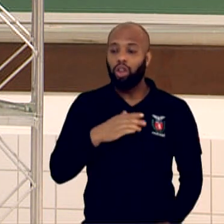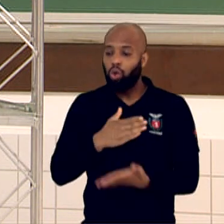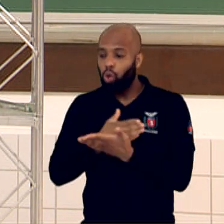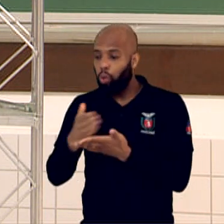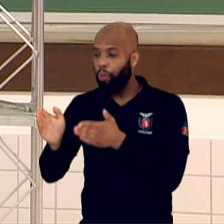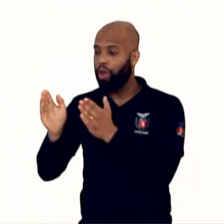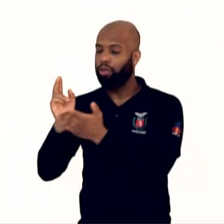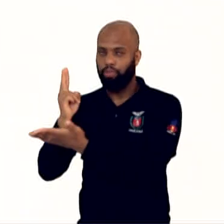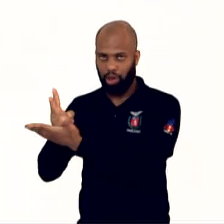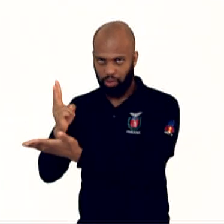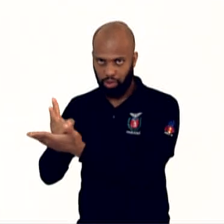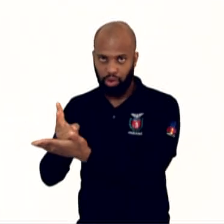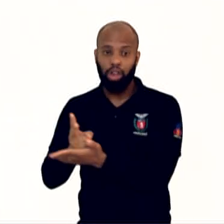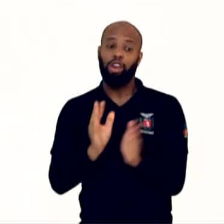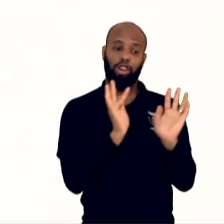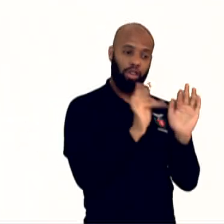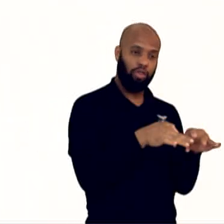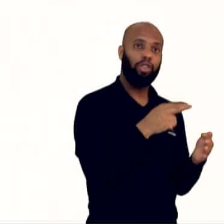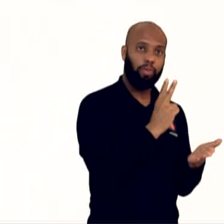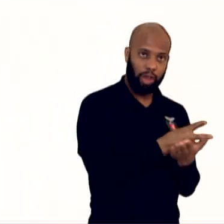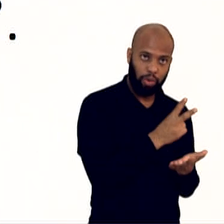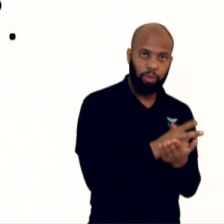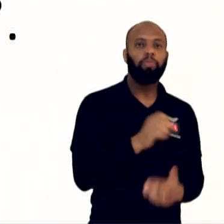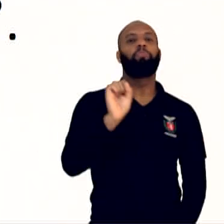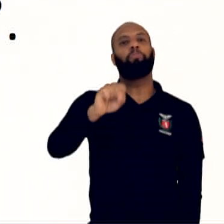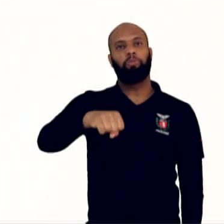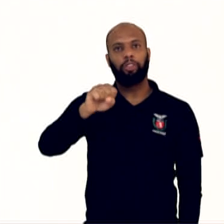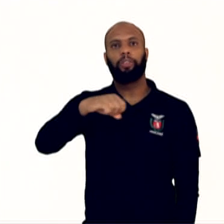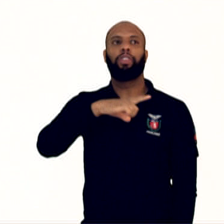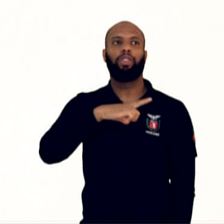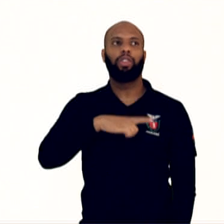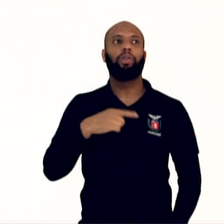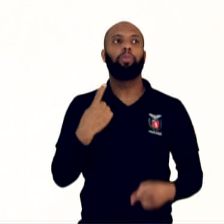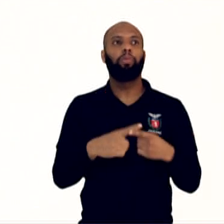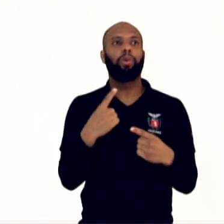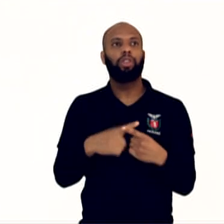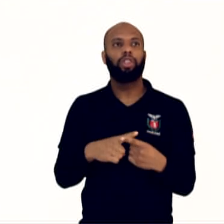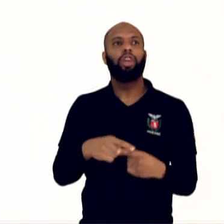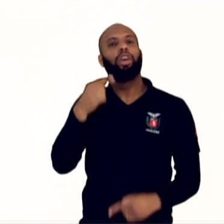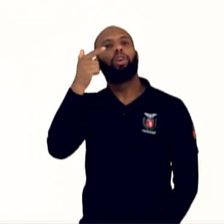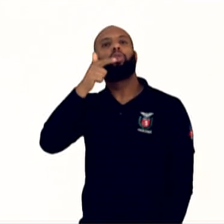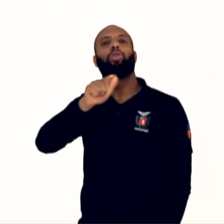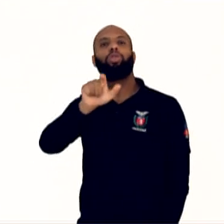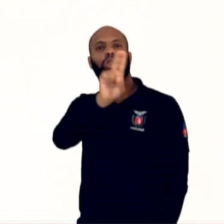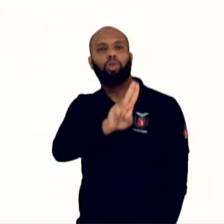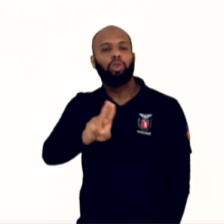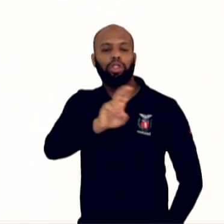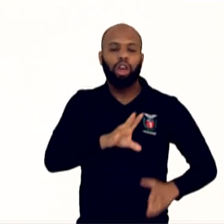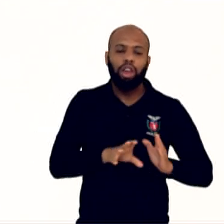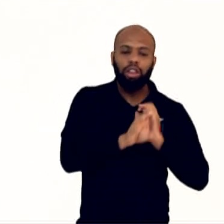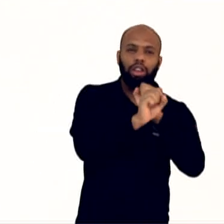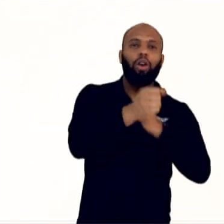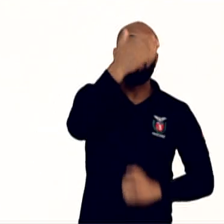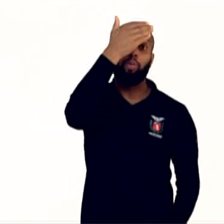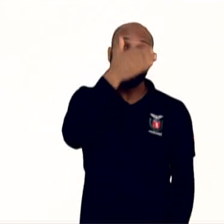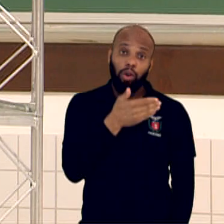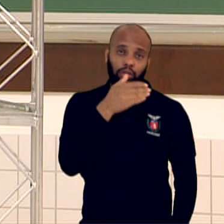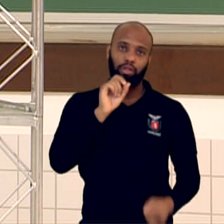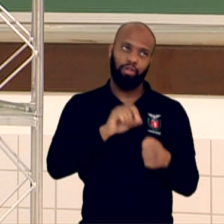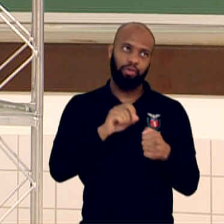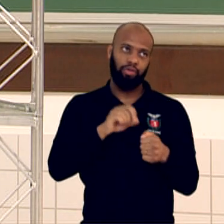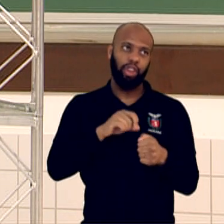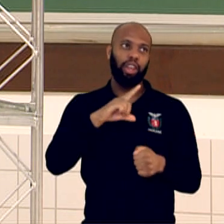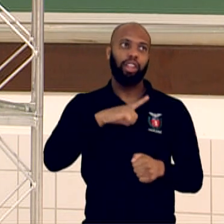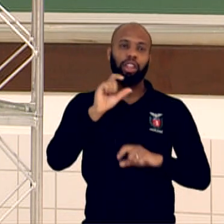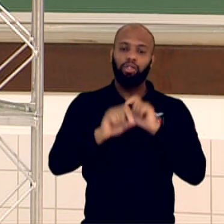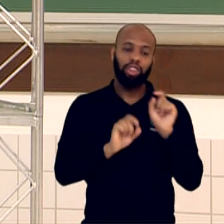origem e a mesma extremidade? Sim, né? Conforme a representação, os cálculos que nós fizemos aqui, né?